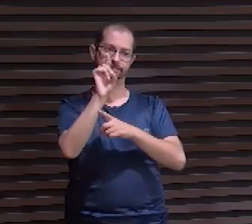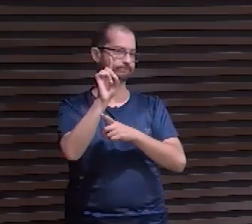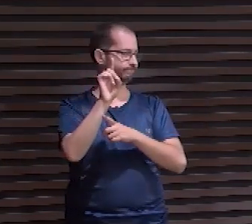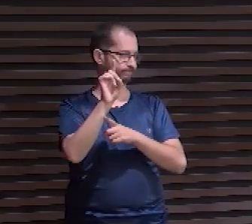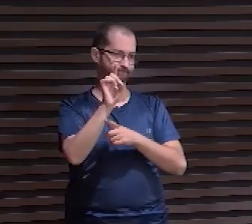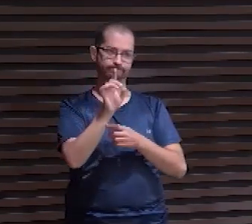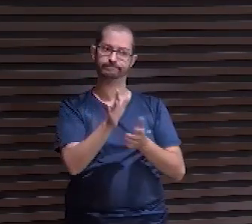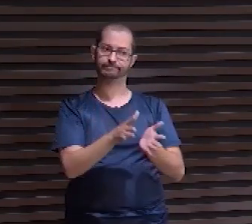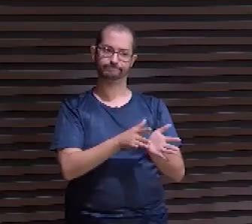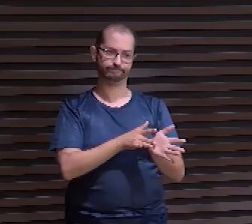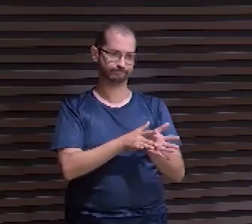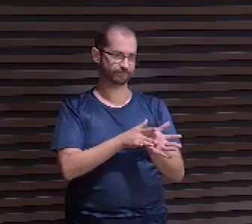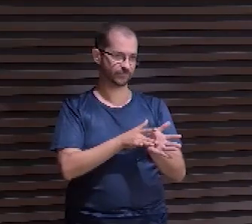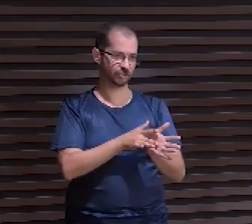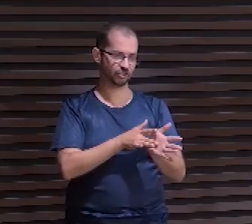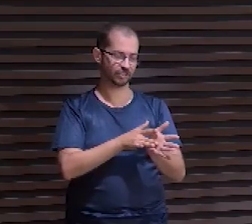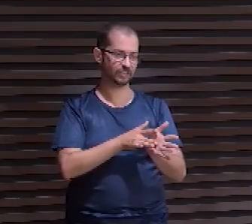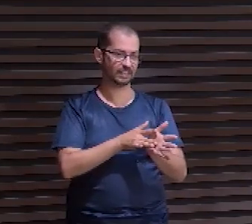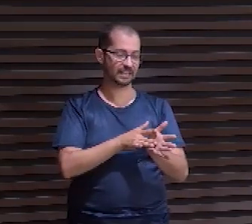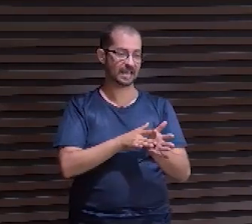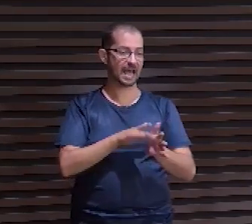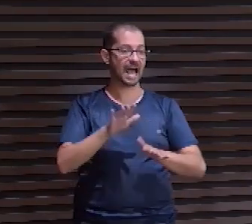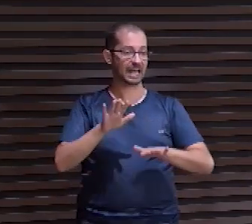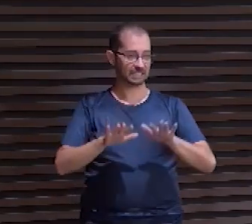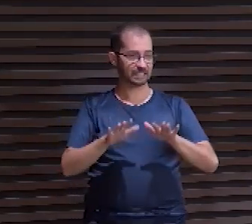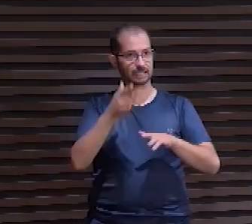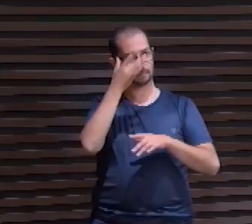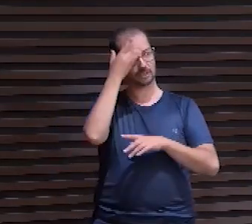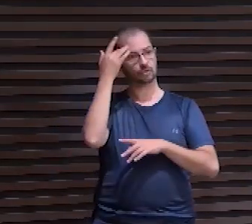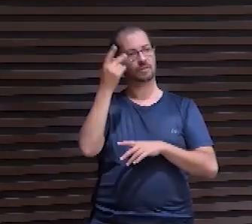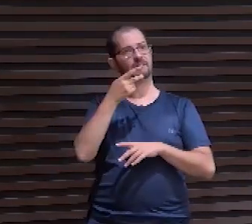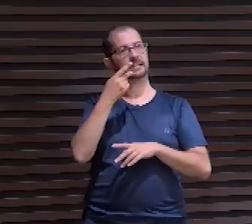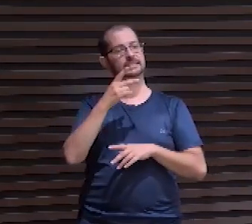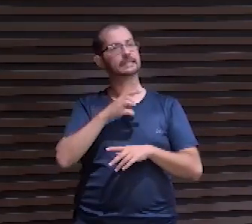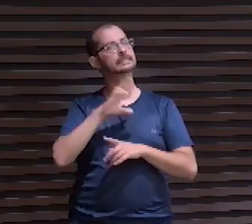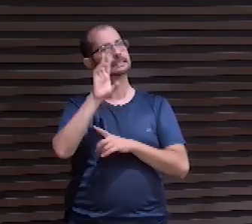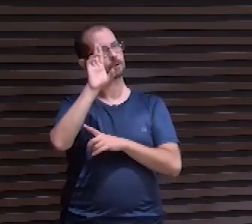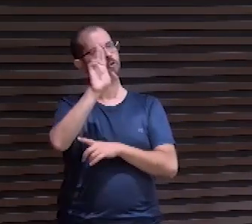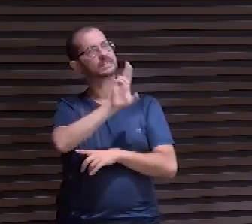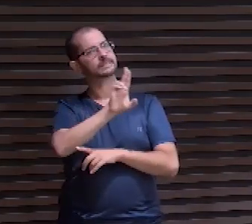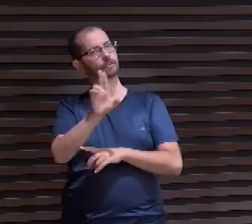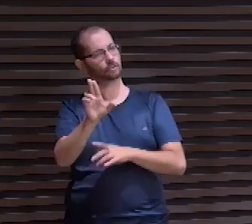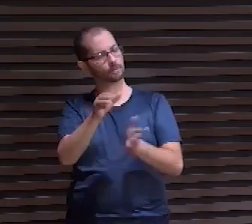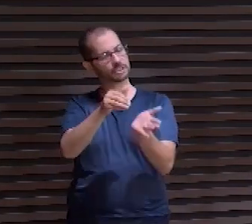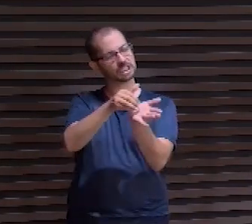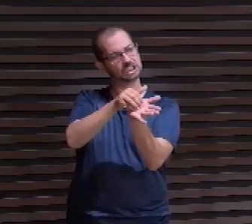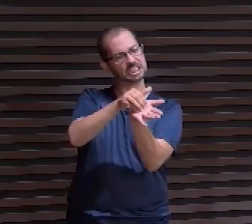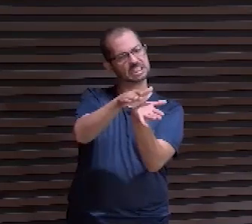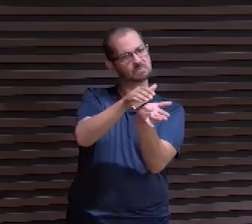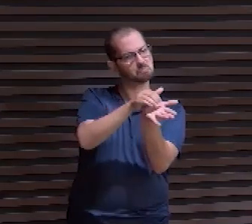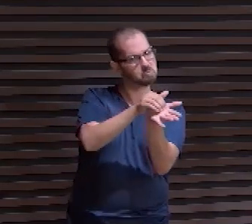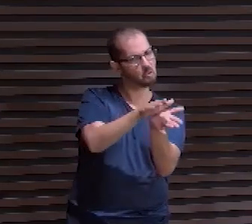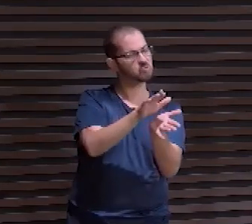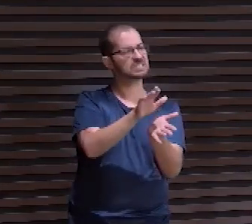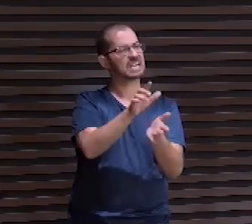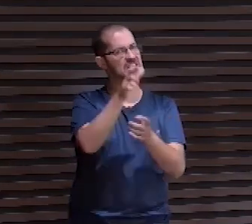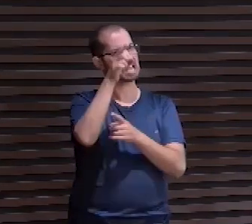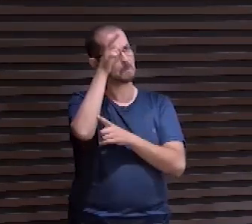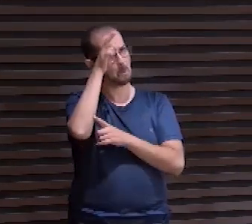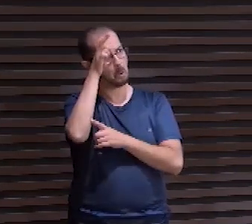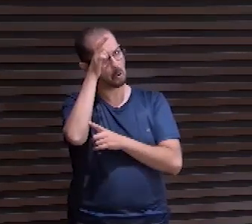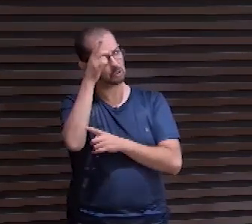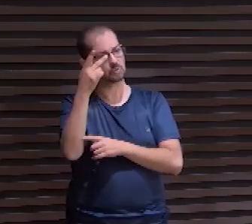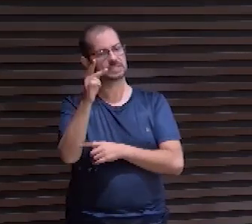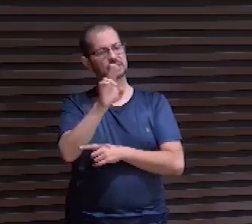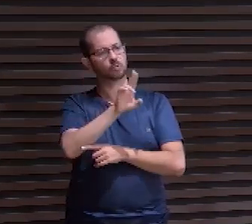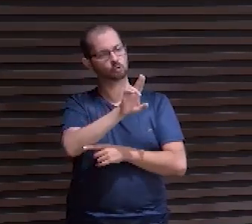Muitos vão me dizer naquele dia, Senhor, em teu nome não expulsamos demônios, em teu nome não fizemos maravilhas, em teu nome